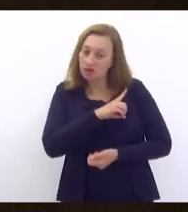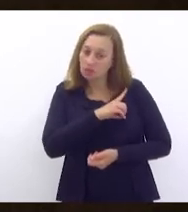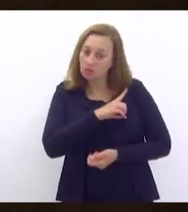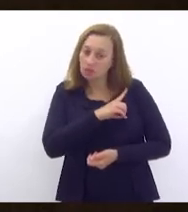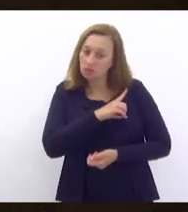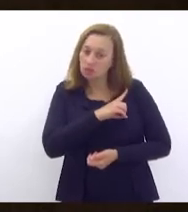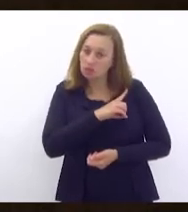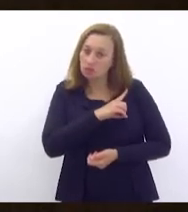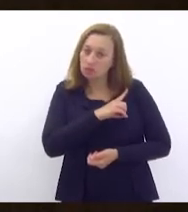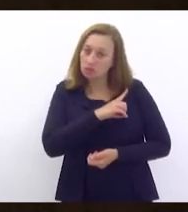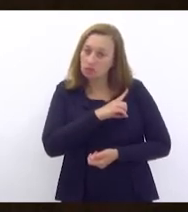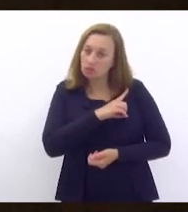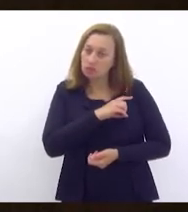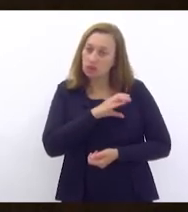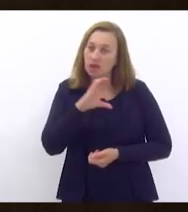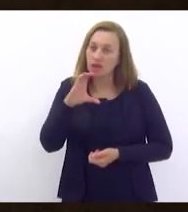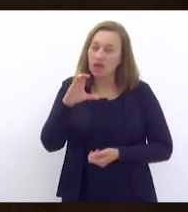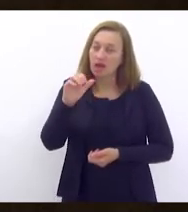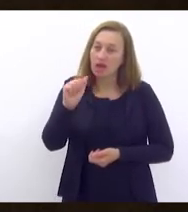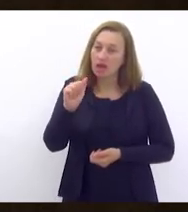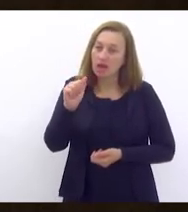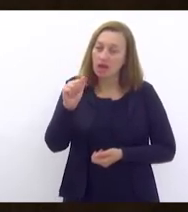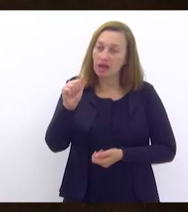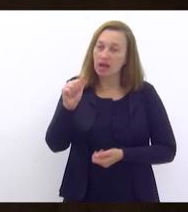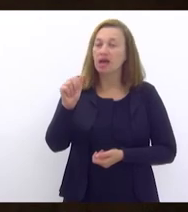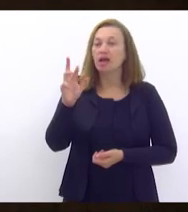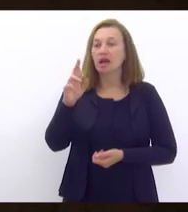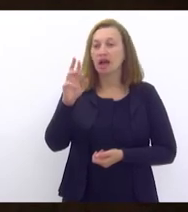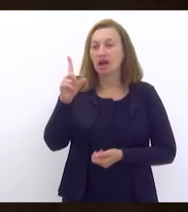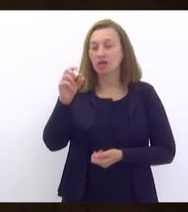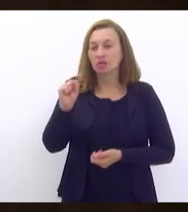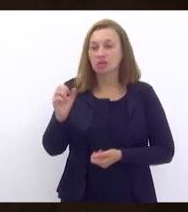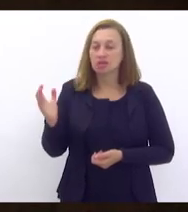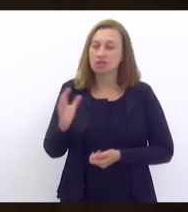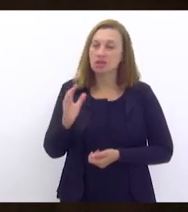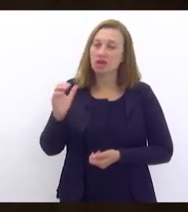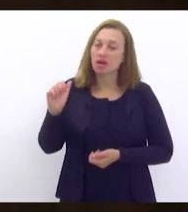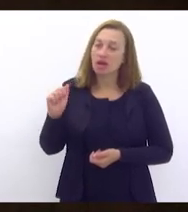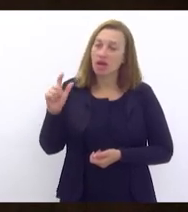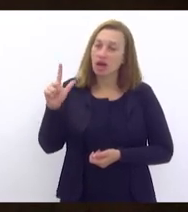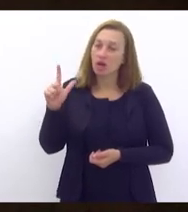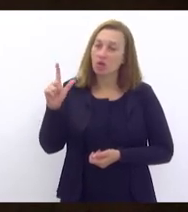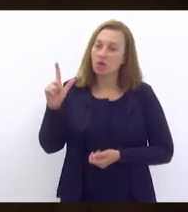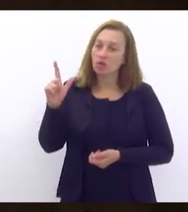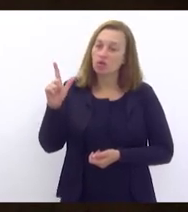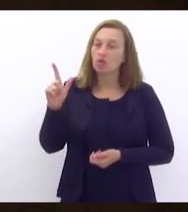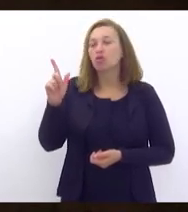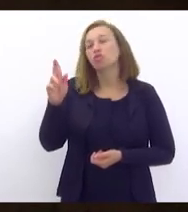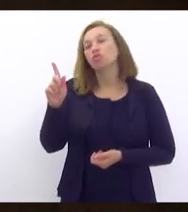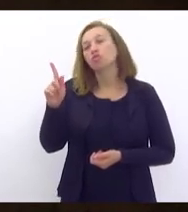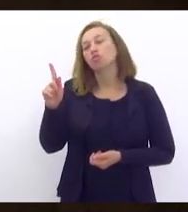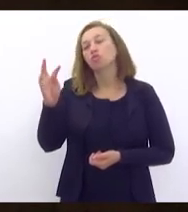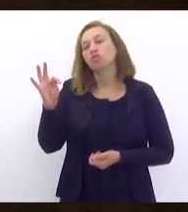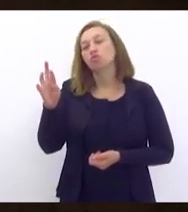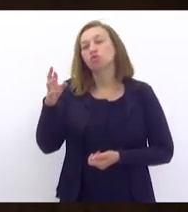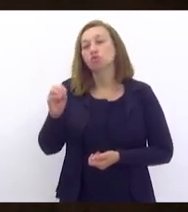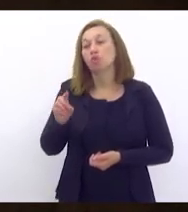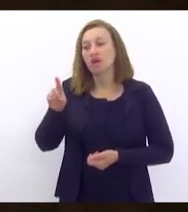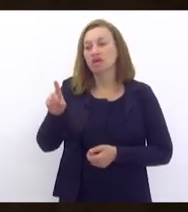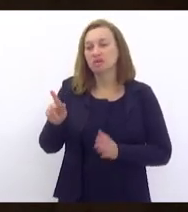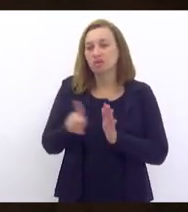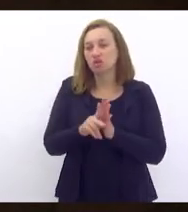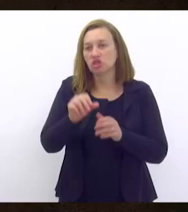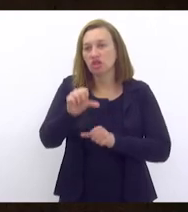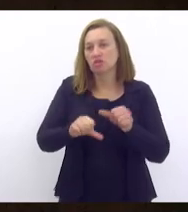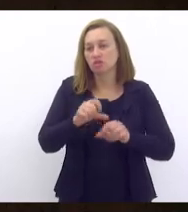delegado Carlos Augusto. Carlos Augusto. Esse projeto que nós aprovamos, que virou lei, era